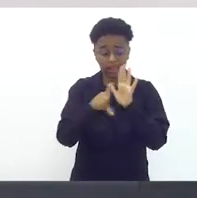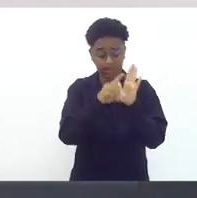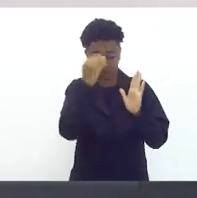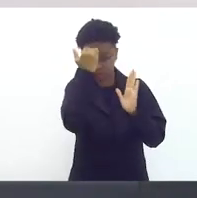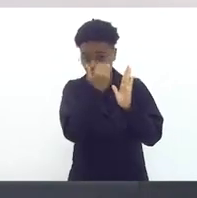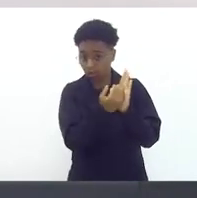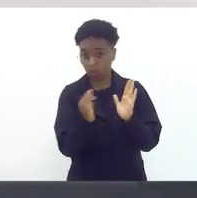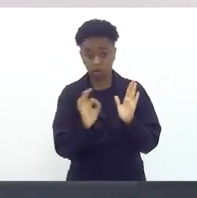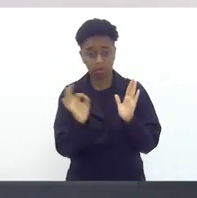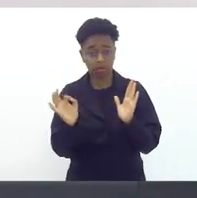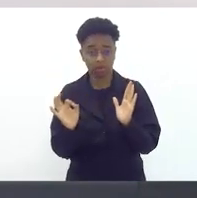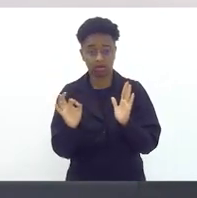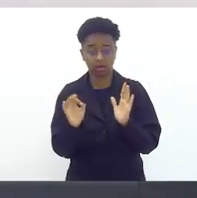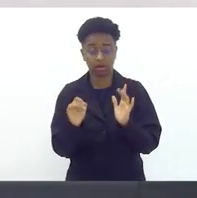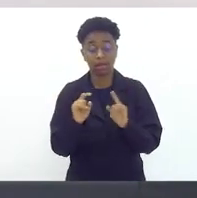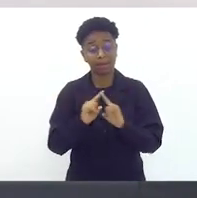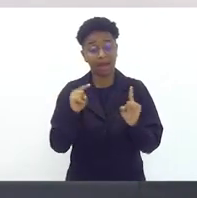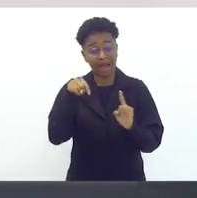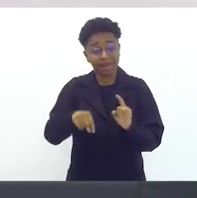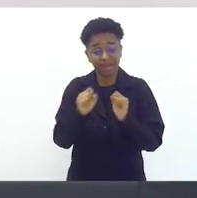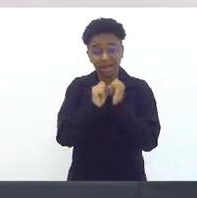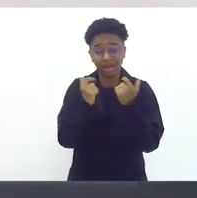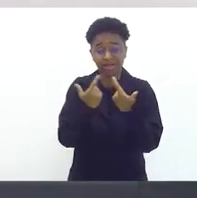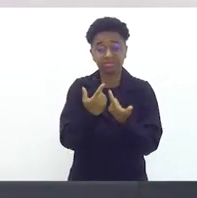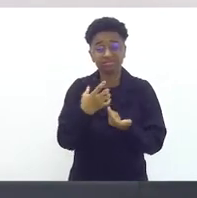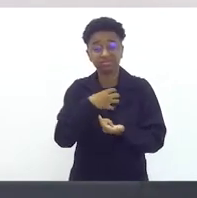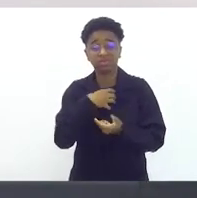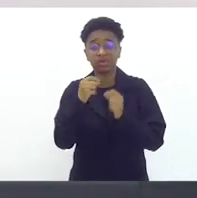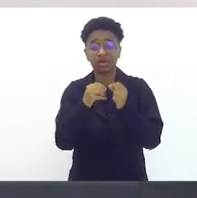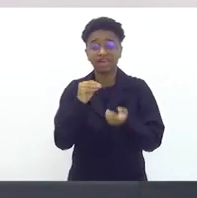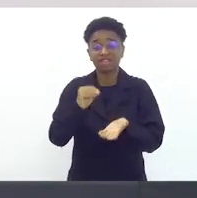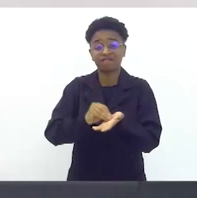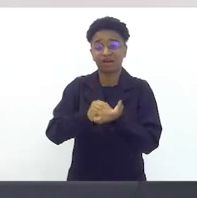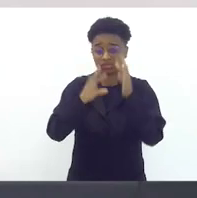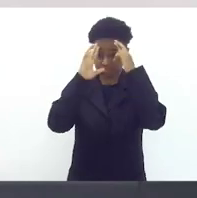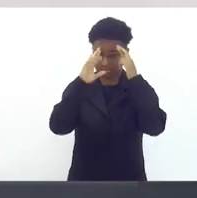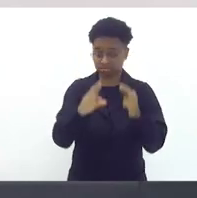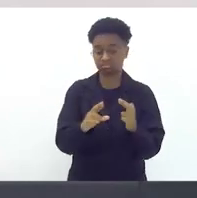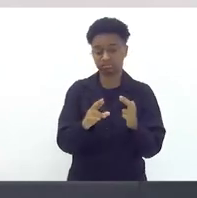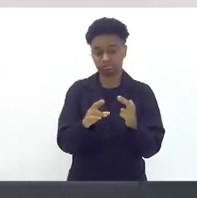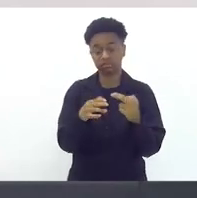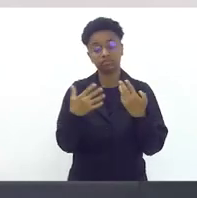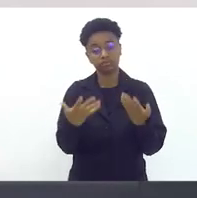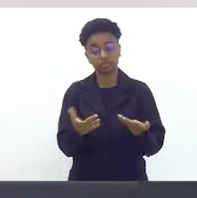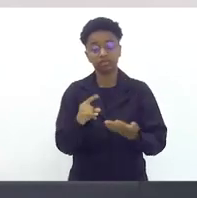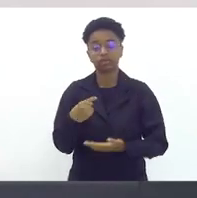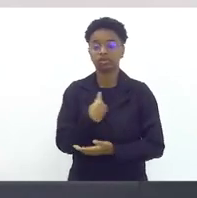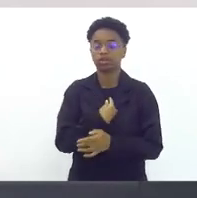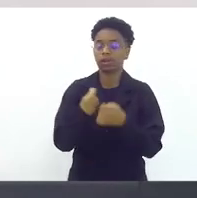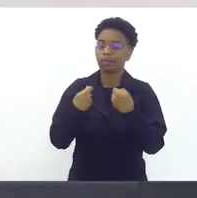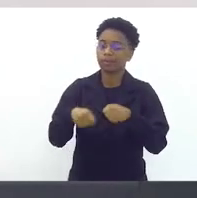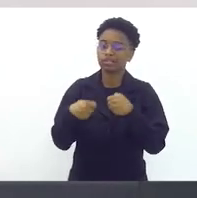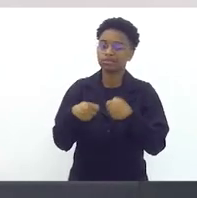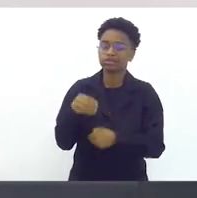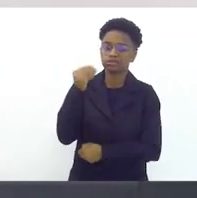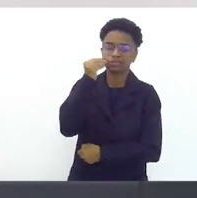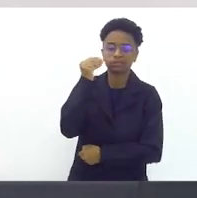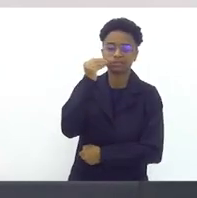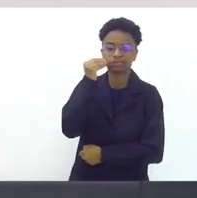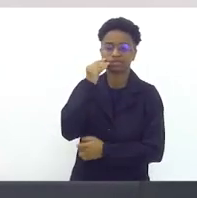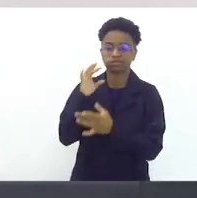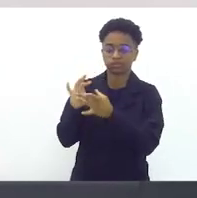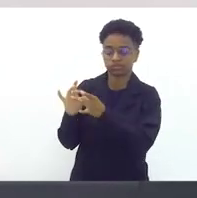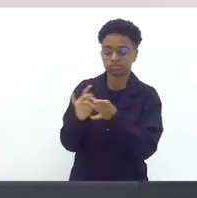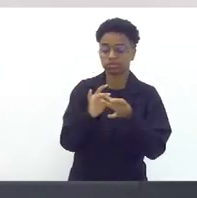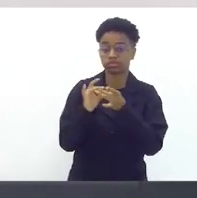cumprida, à Casa de Leis há um sentimento de desrespeito. Então, é preciso que a gente busque, na união